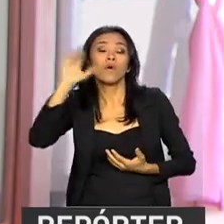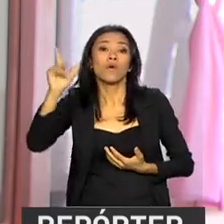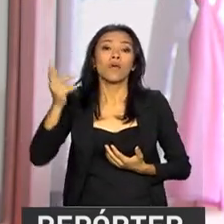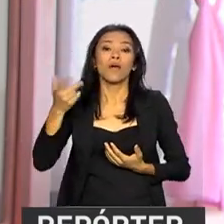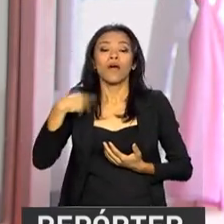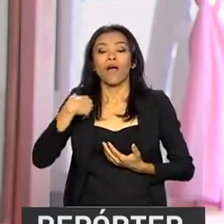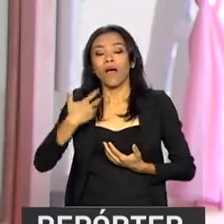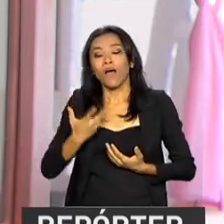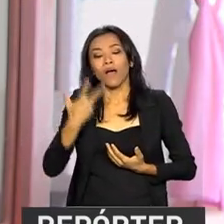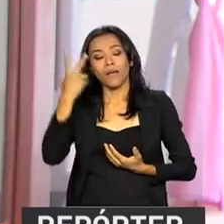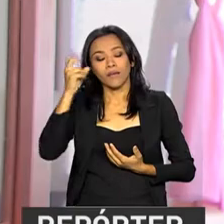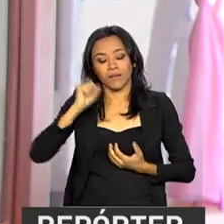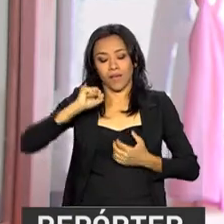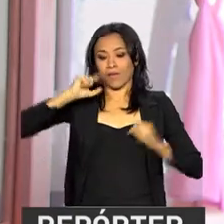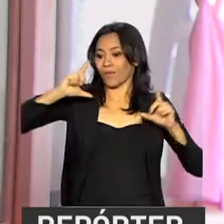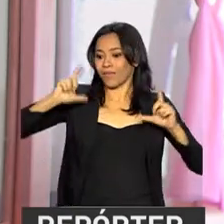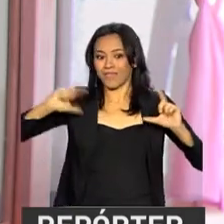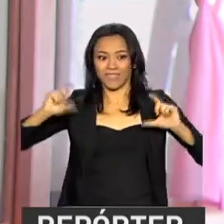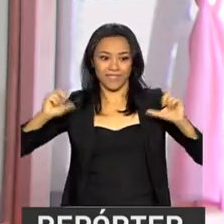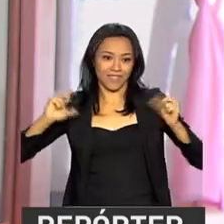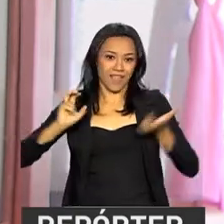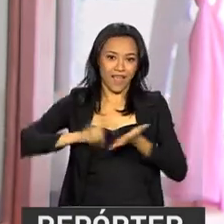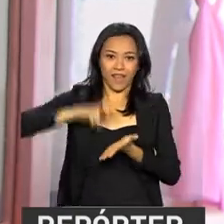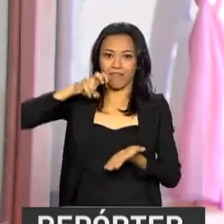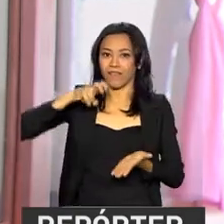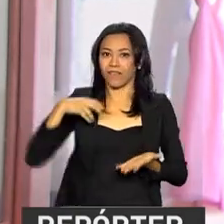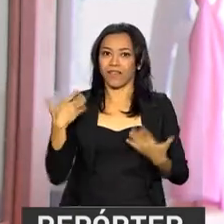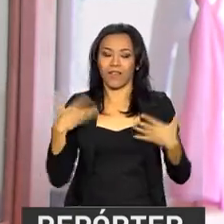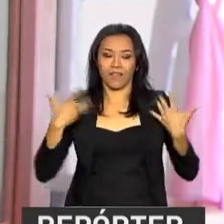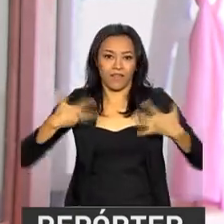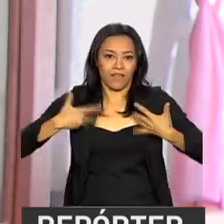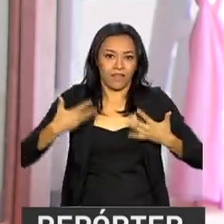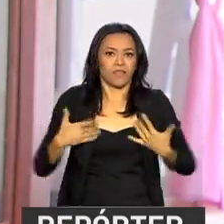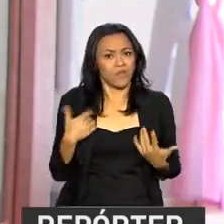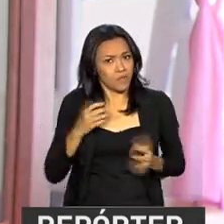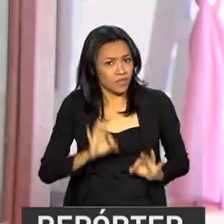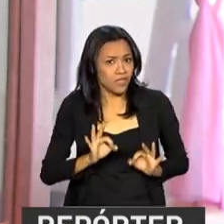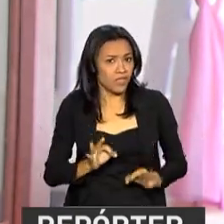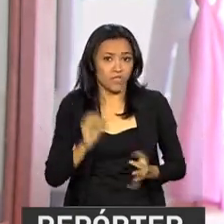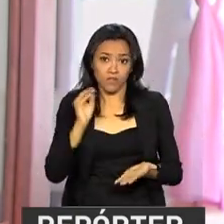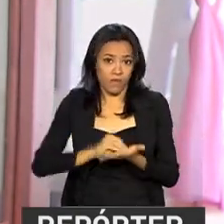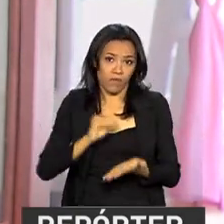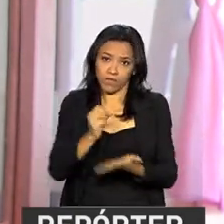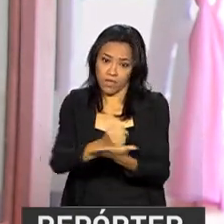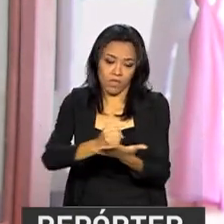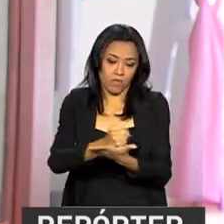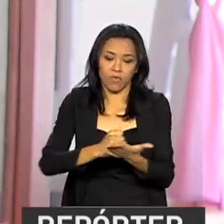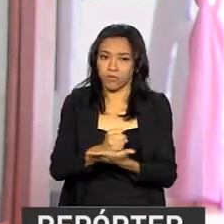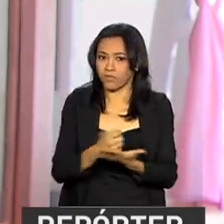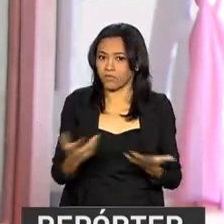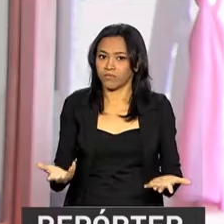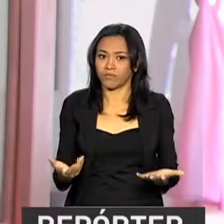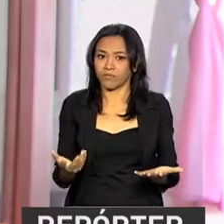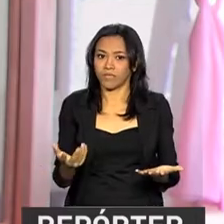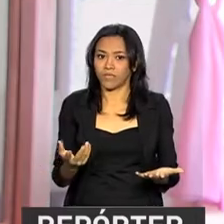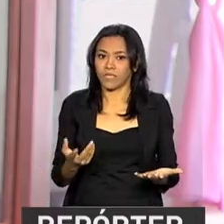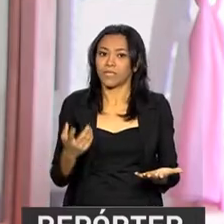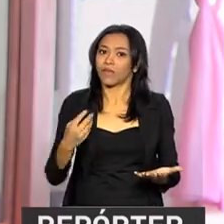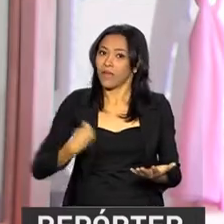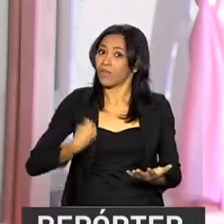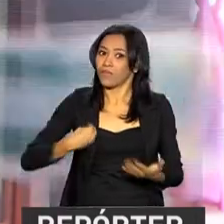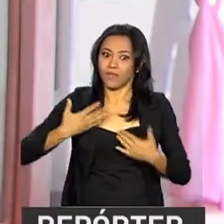noite a gente maestro mais animado e tenho certeza que esse remédio não vai faltar vida